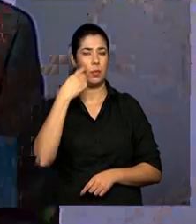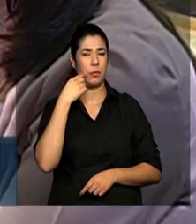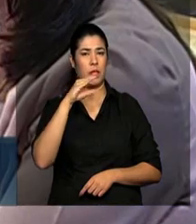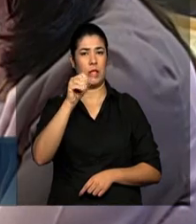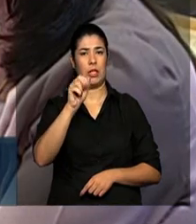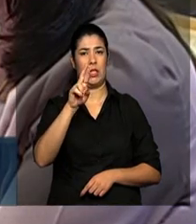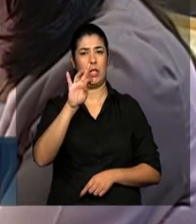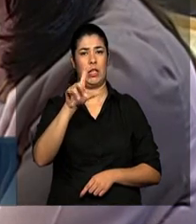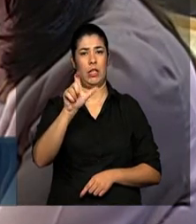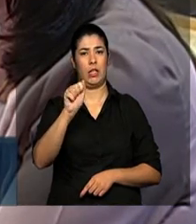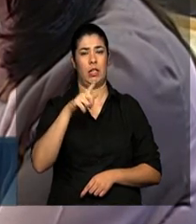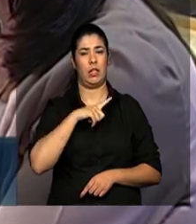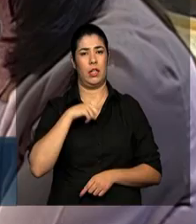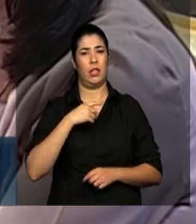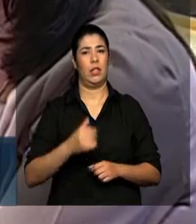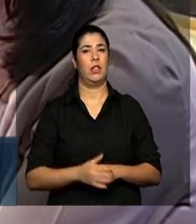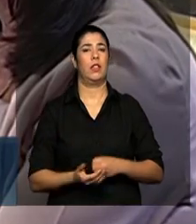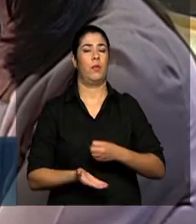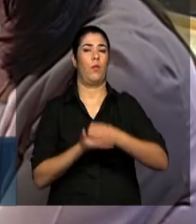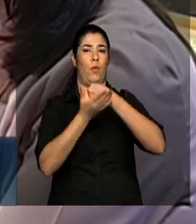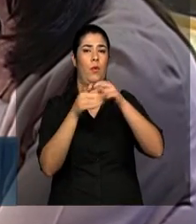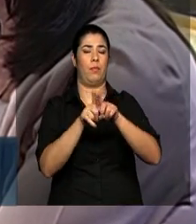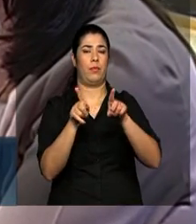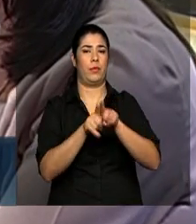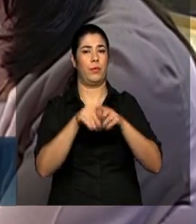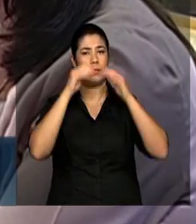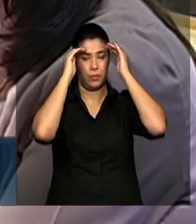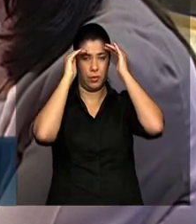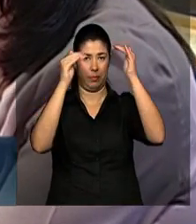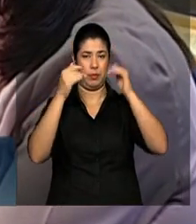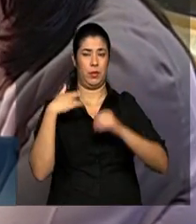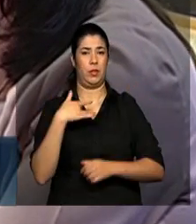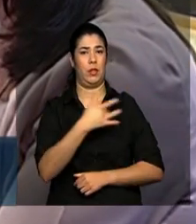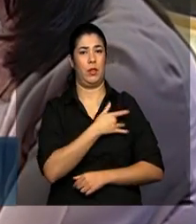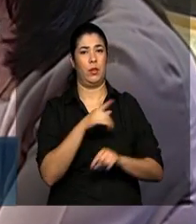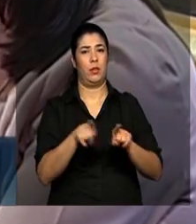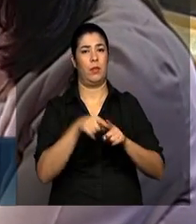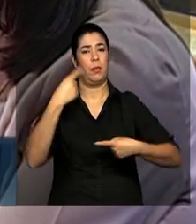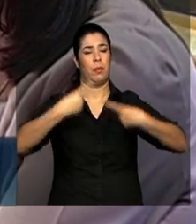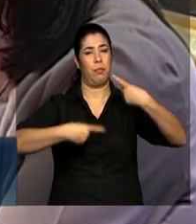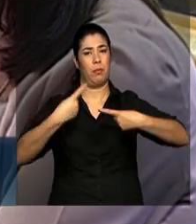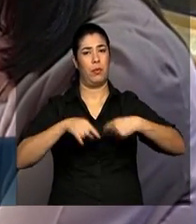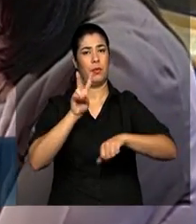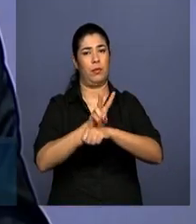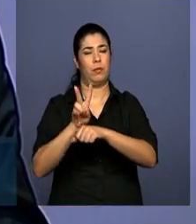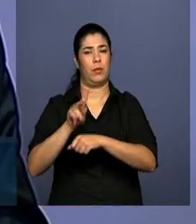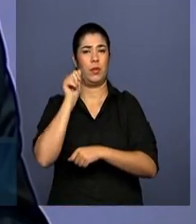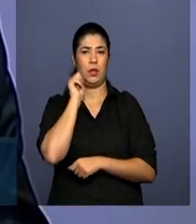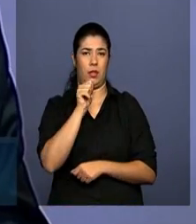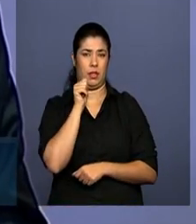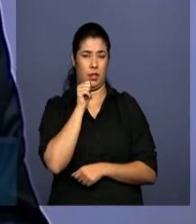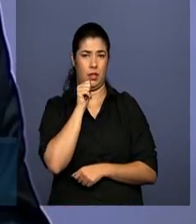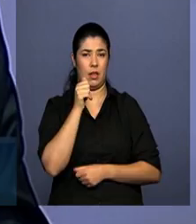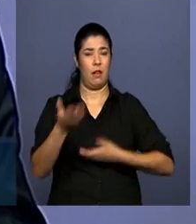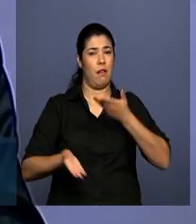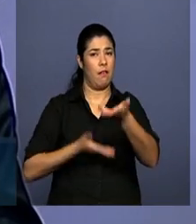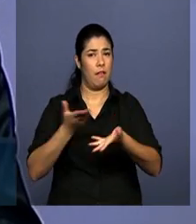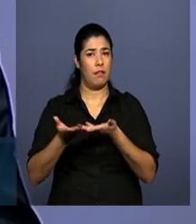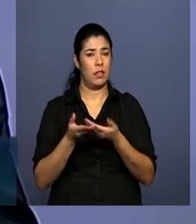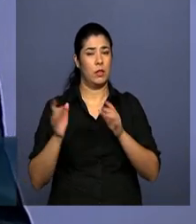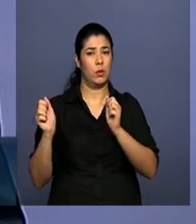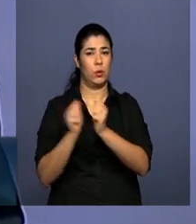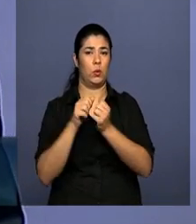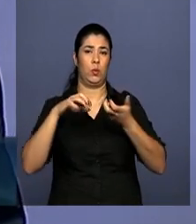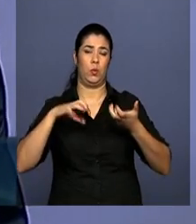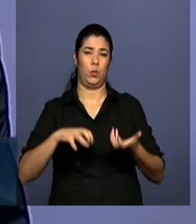muito todas as questões que dizem respeito não só à saúde da mulher, mas às políticas para a mulher. Essa relação com o